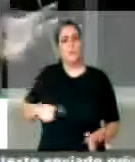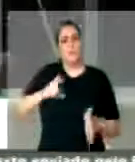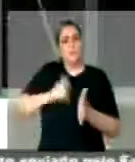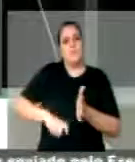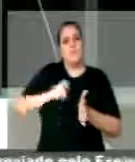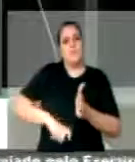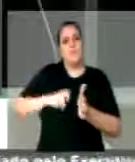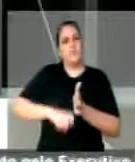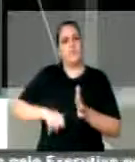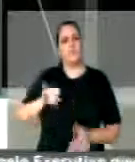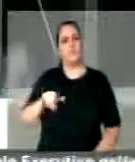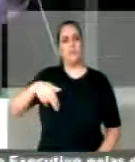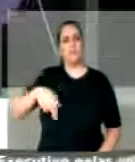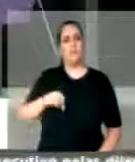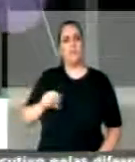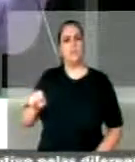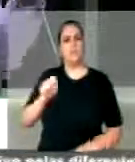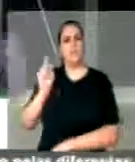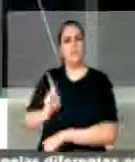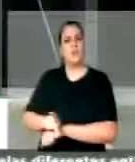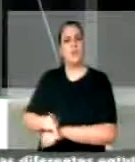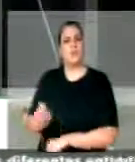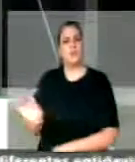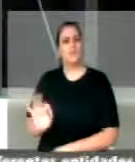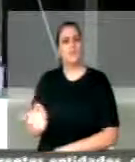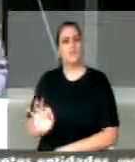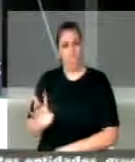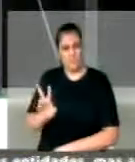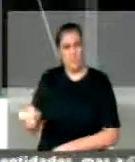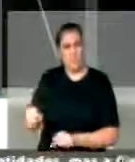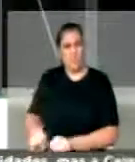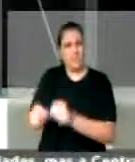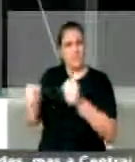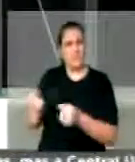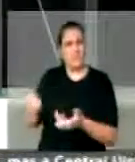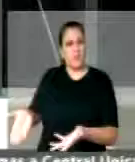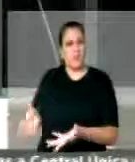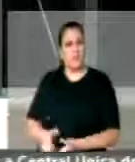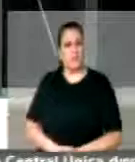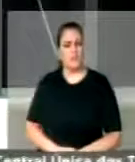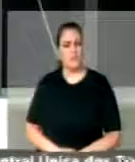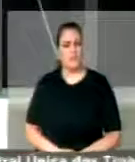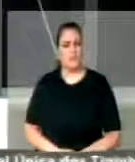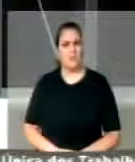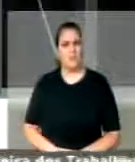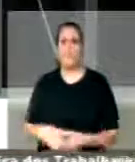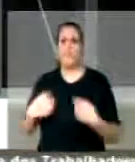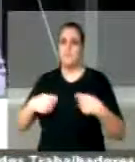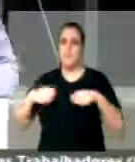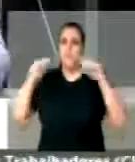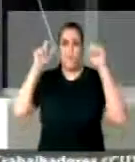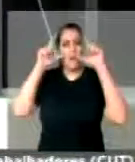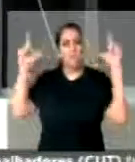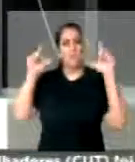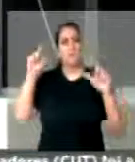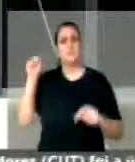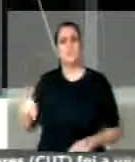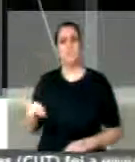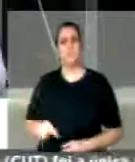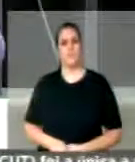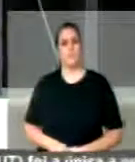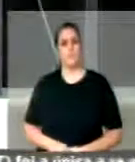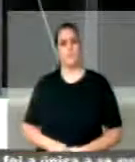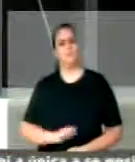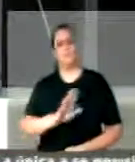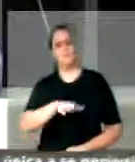para a Previdência. Eles querem quebrar a Previdência. Nós precisamos olhar para isso, Padre Couto. Eles